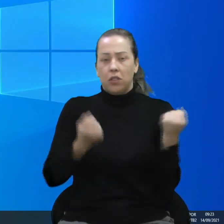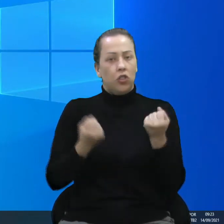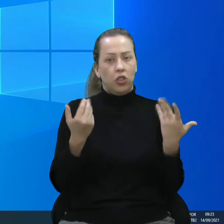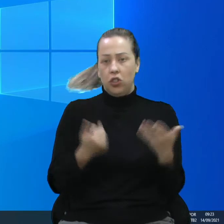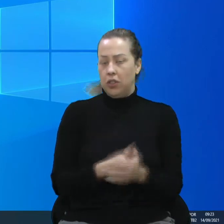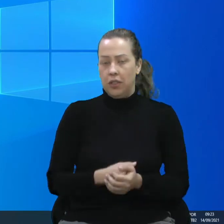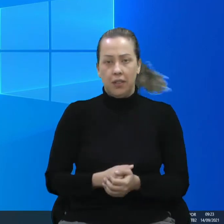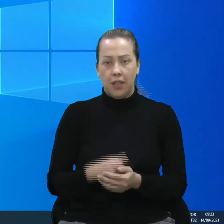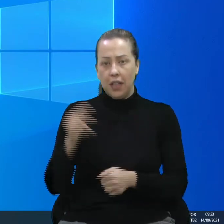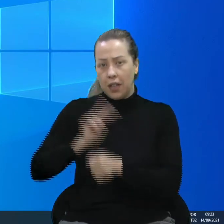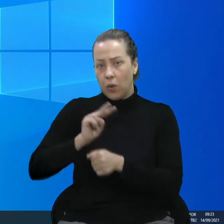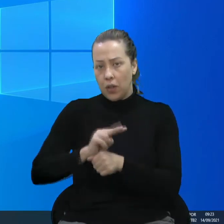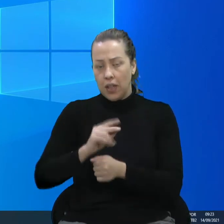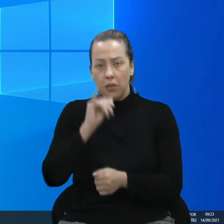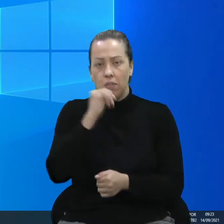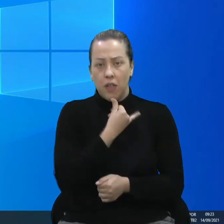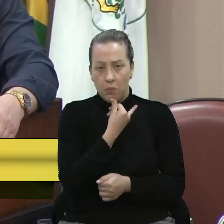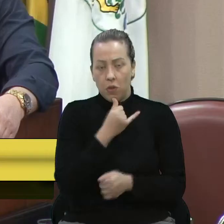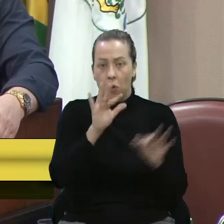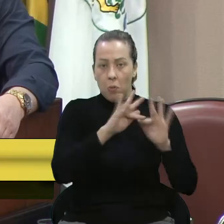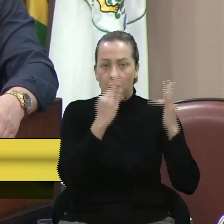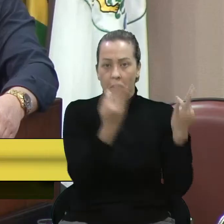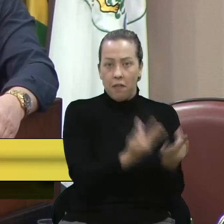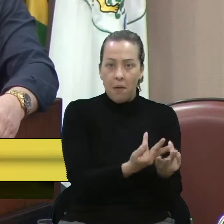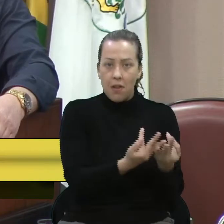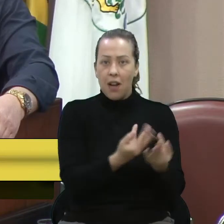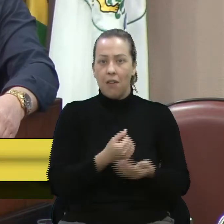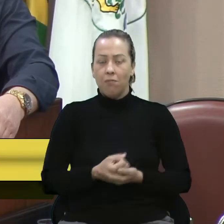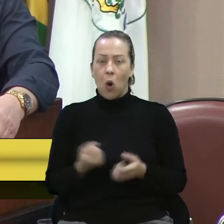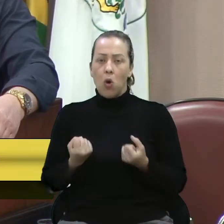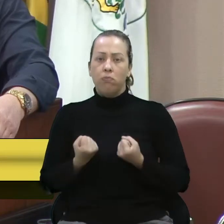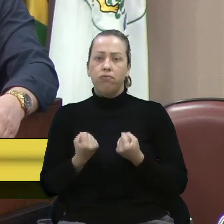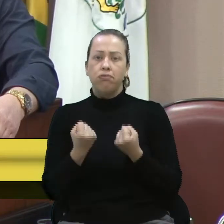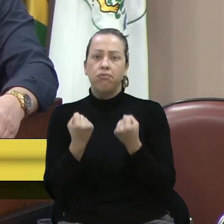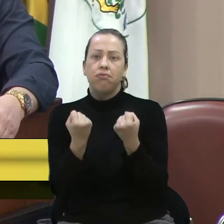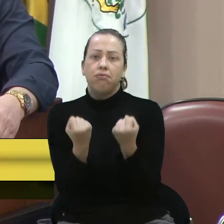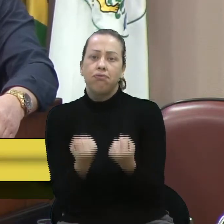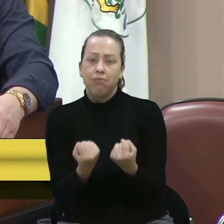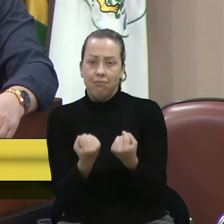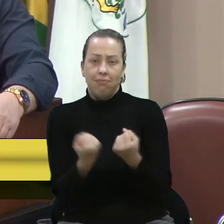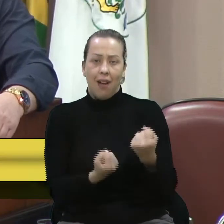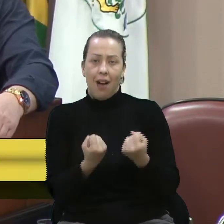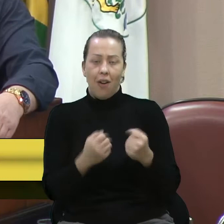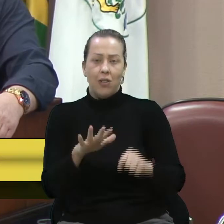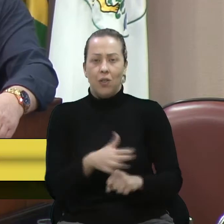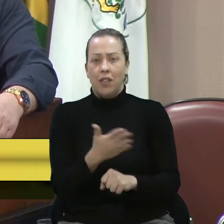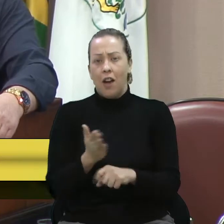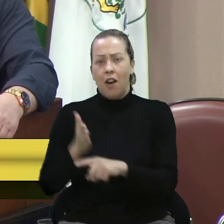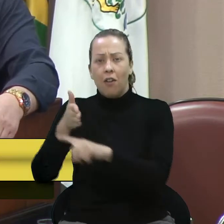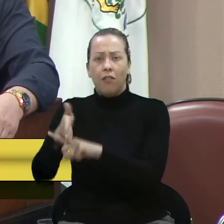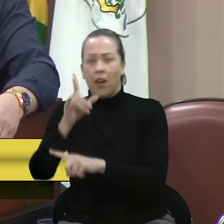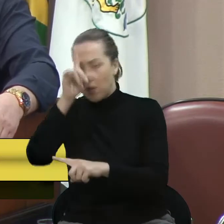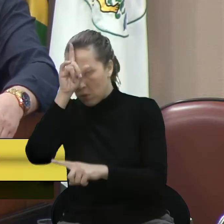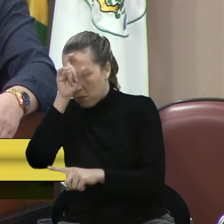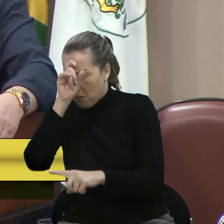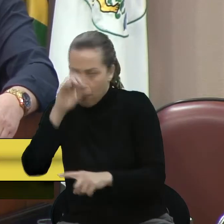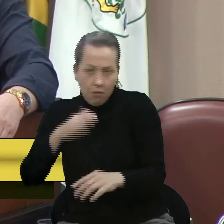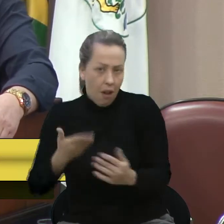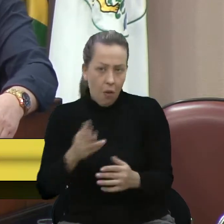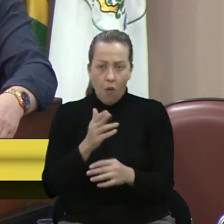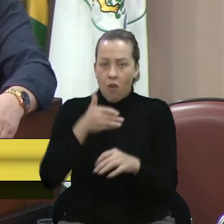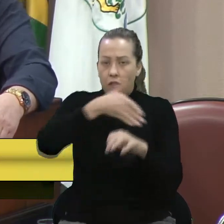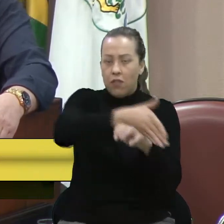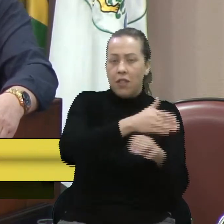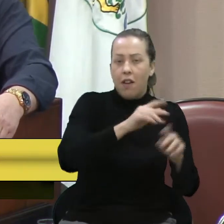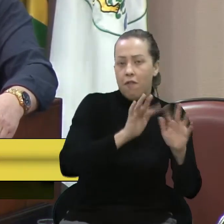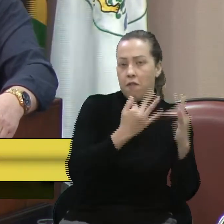porque, infelizmente, uma família que estiver, né, conduzindo seu veículo, às vezes até para ir até um hospital ou para ir visitar um